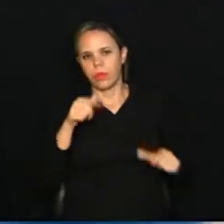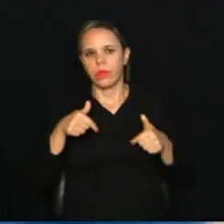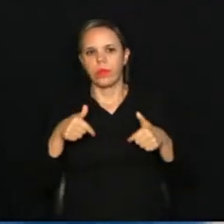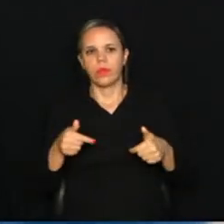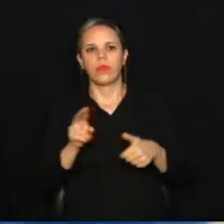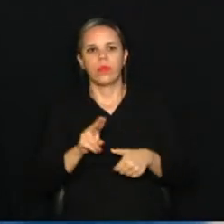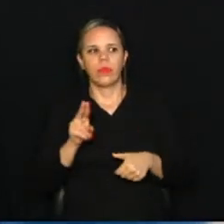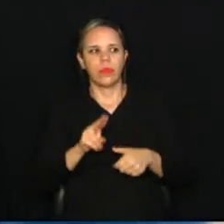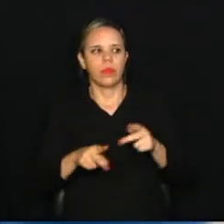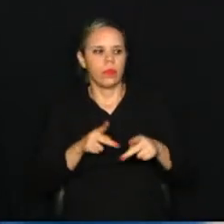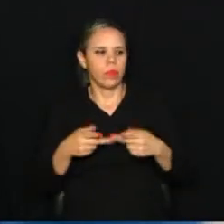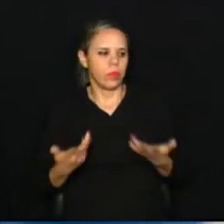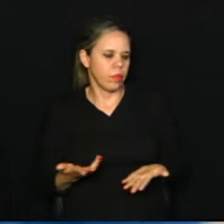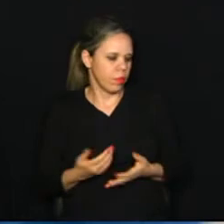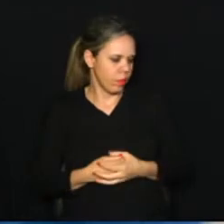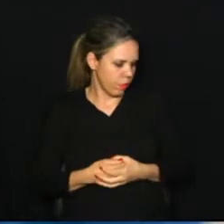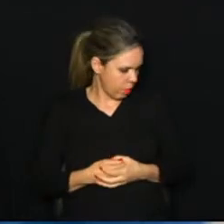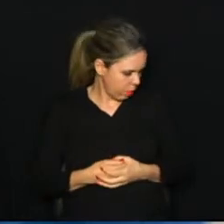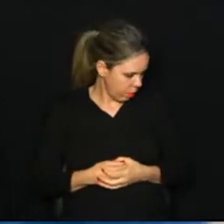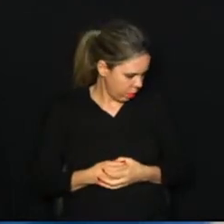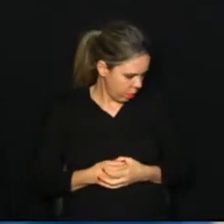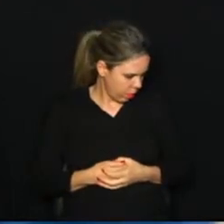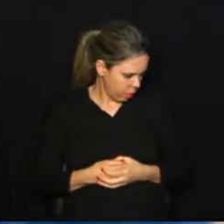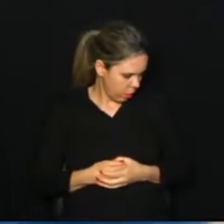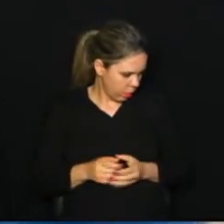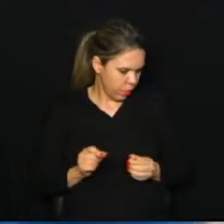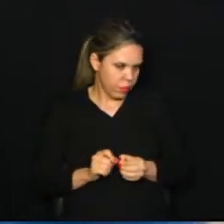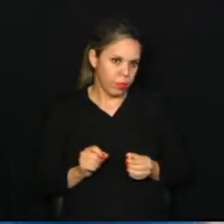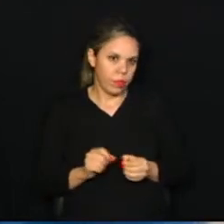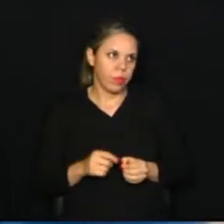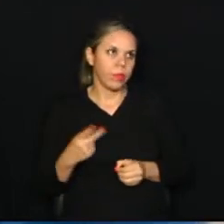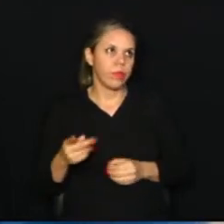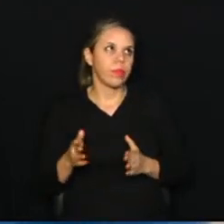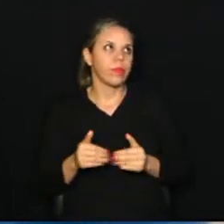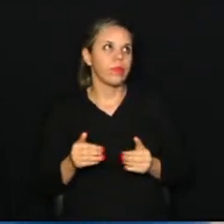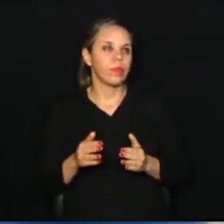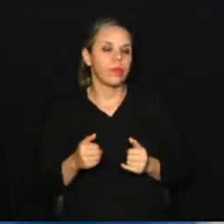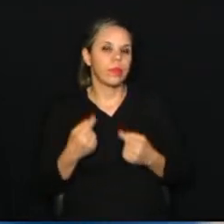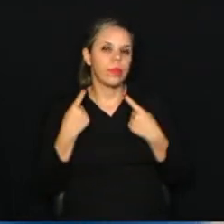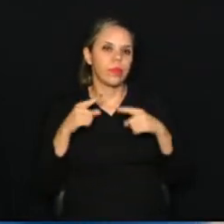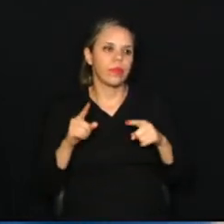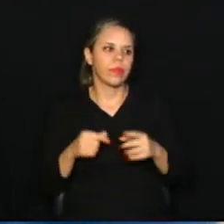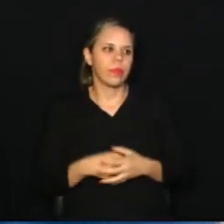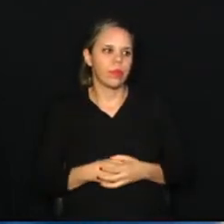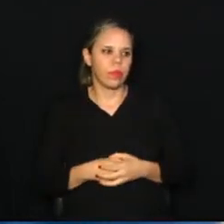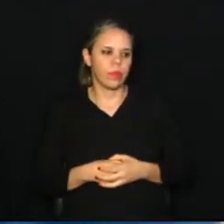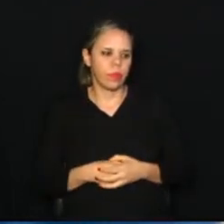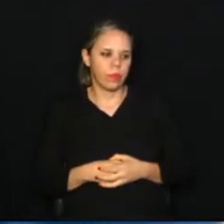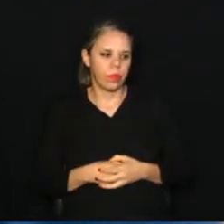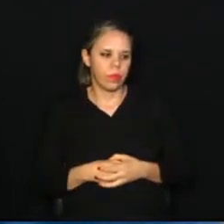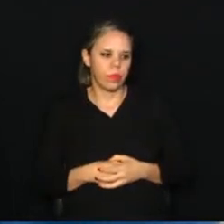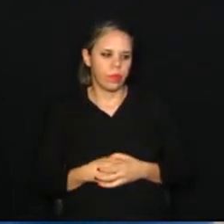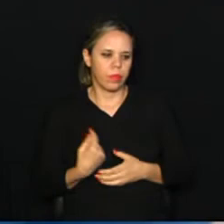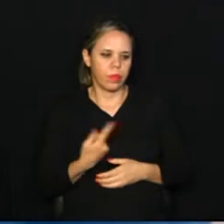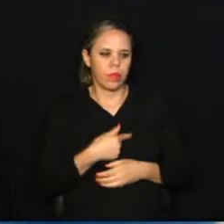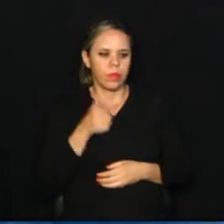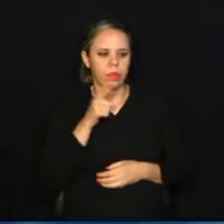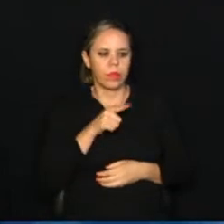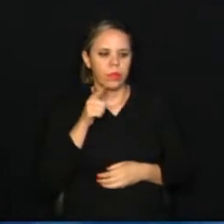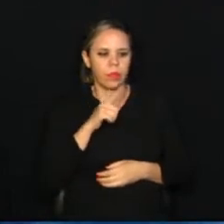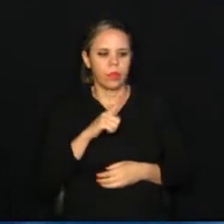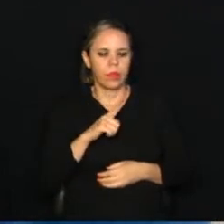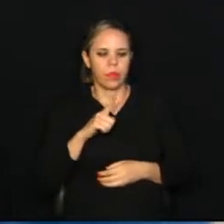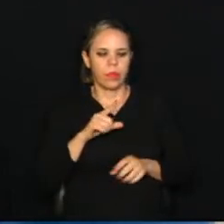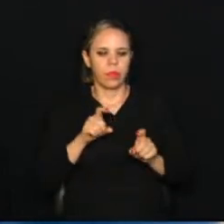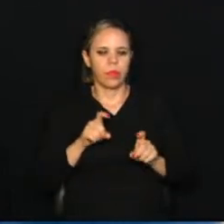uso da população através de fazer os seus pedidos, suas reclamações, a gente conseguir ter dados